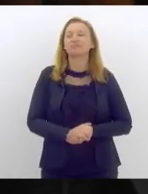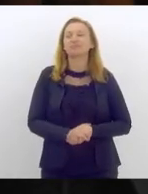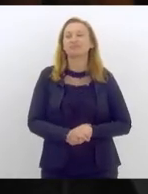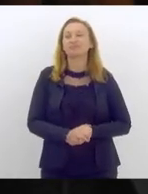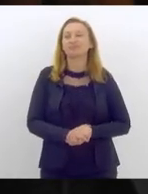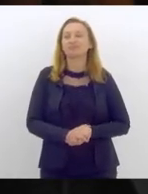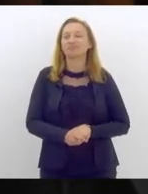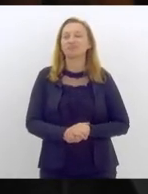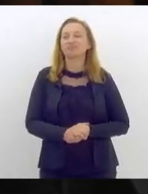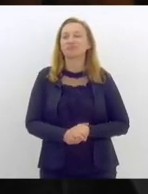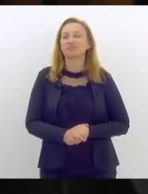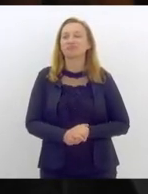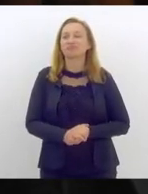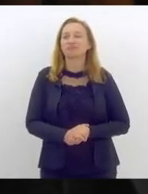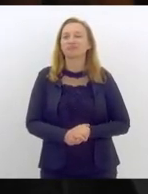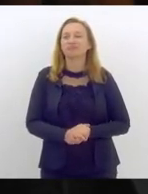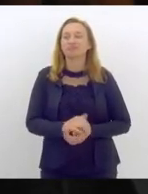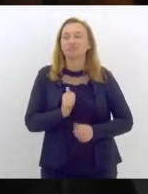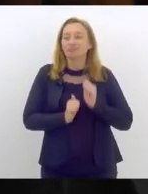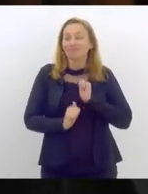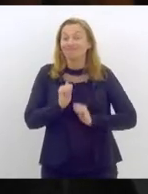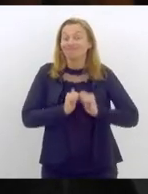muito mais ansiedade